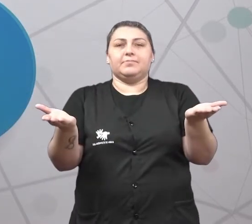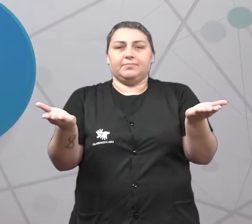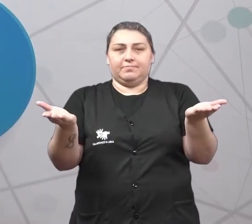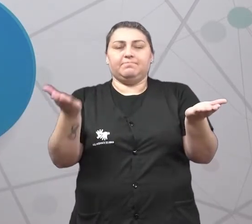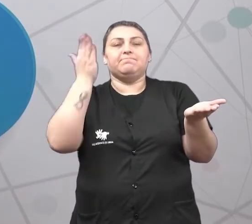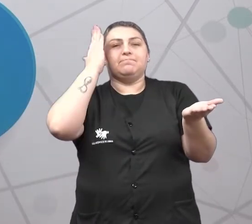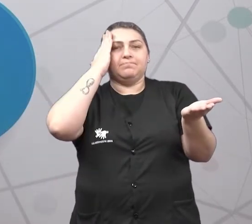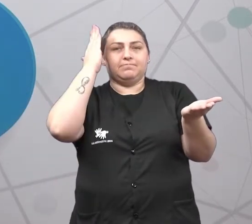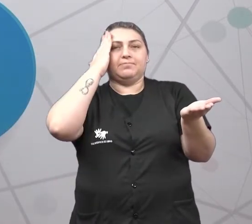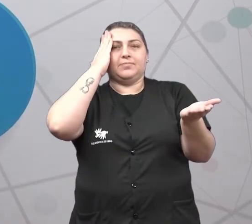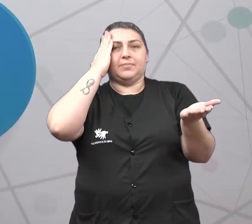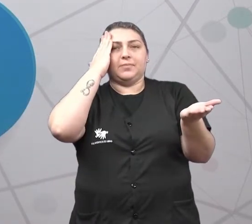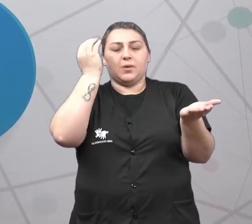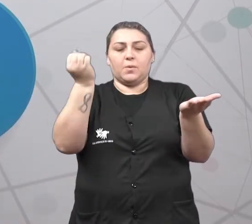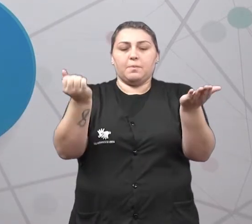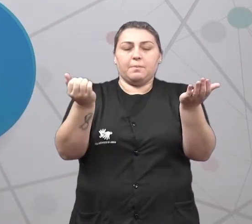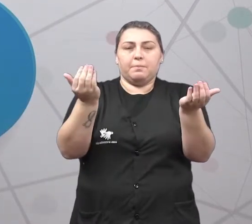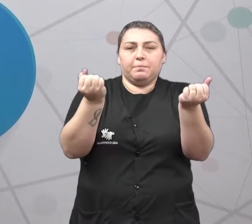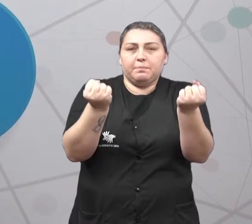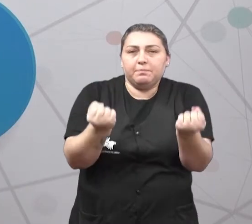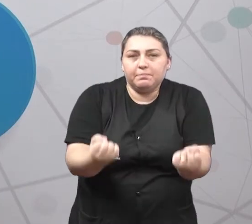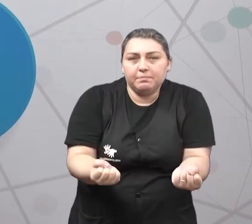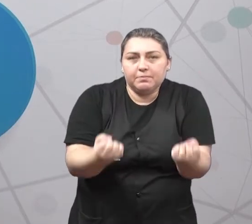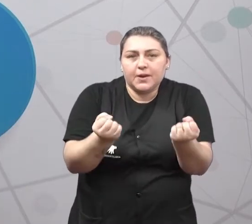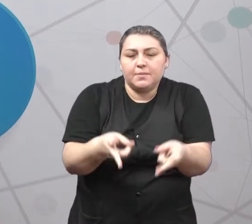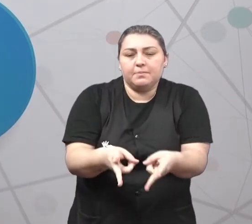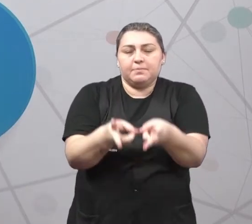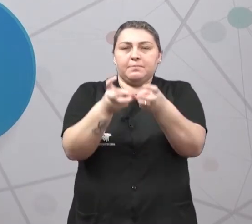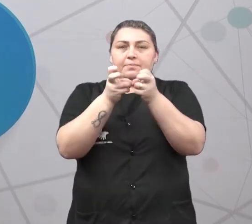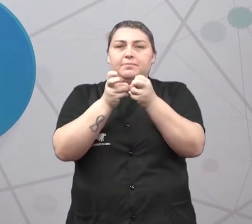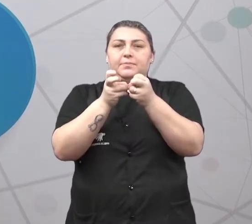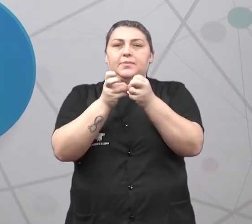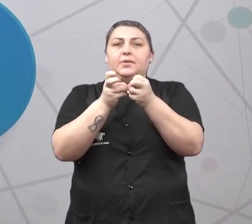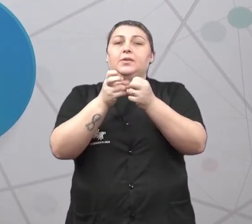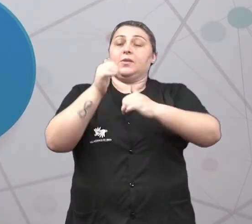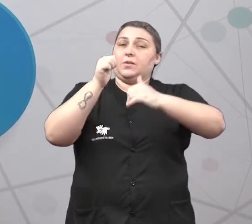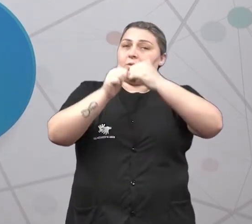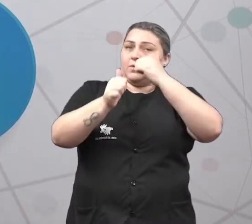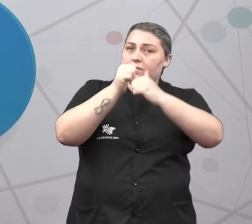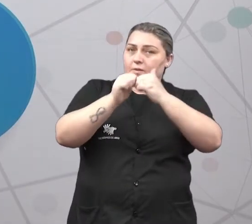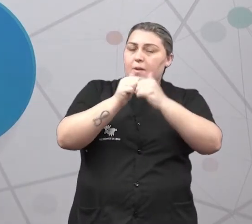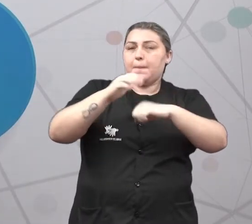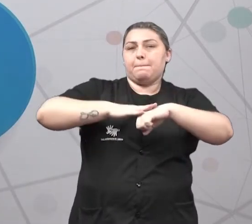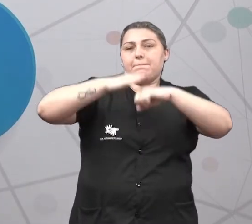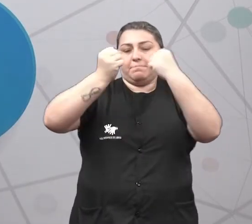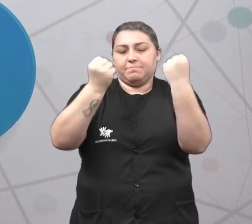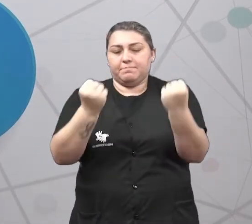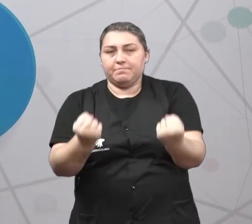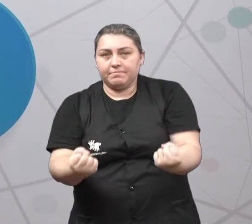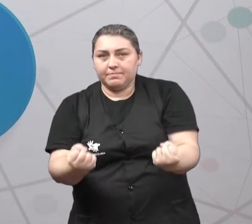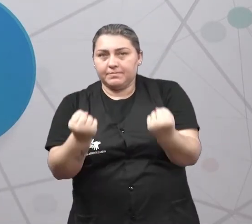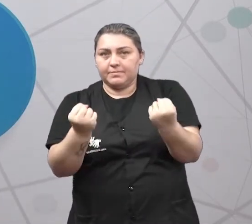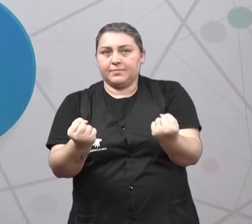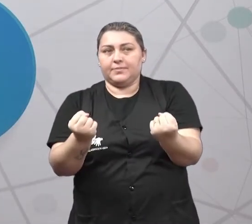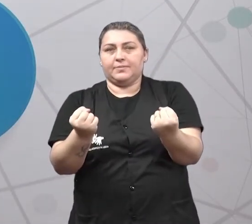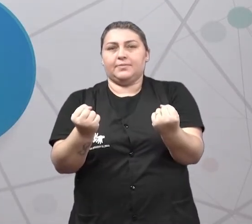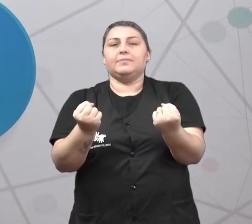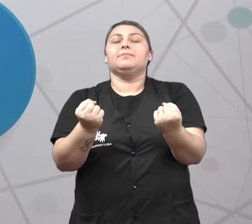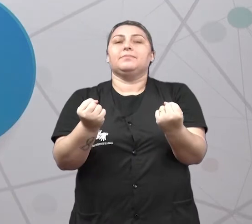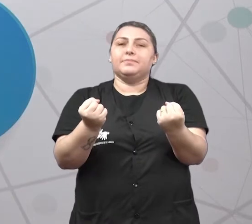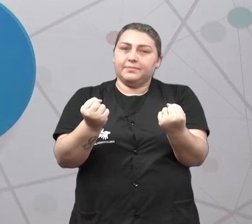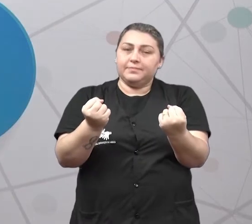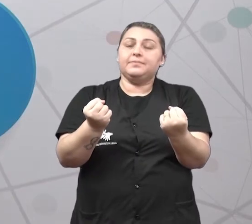vai identificar que o peso, né? Você vai perceber que o arroz pesa mais. Então, eles diziam, não, esse aqui pesa